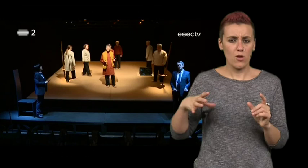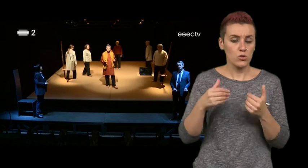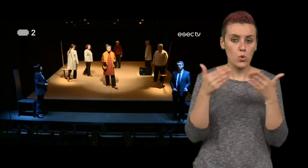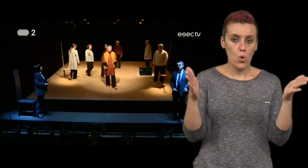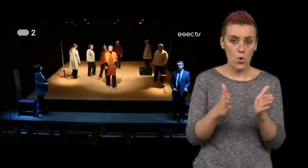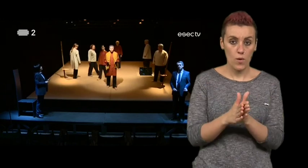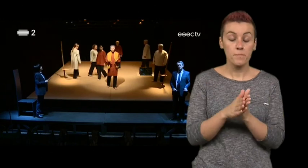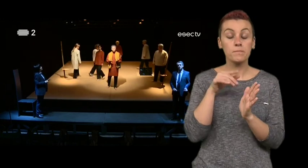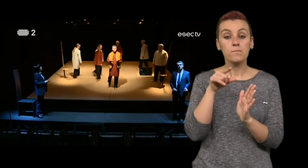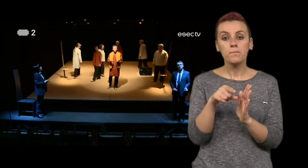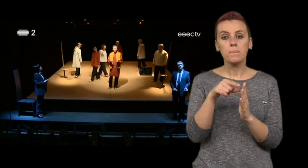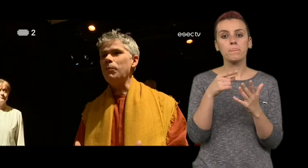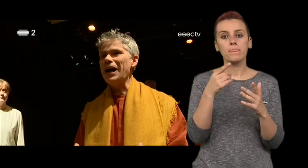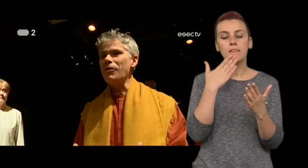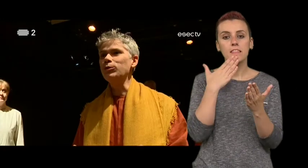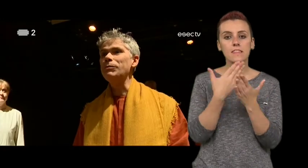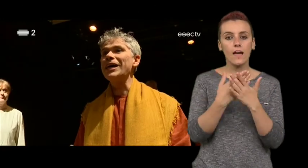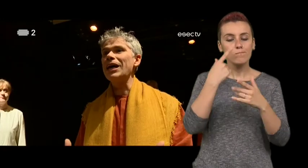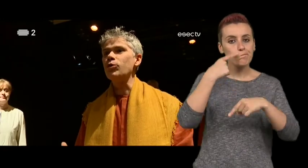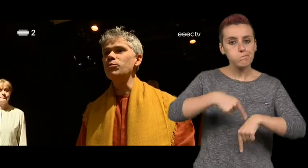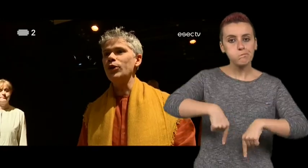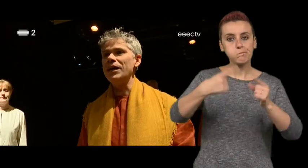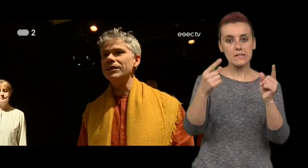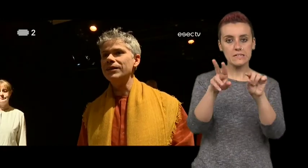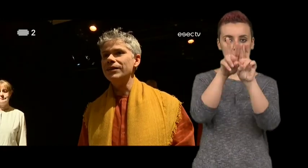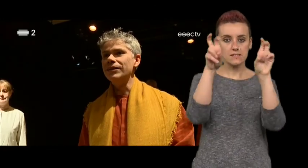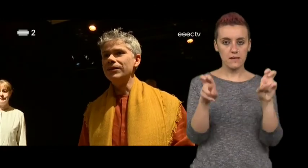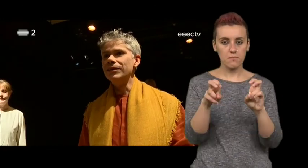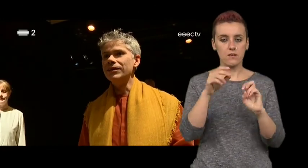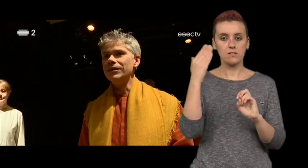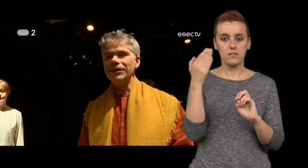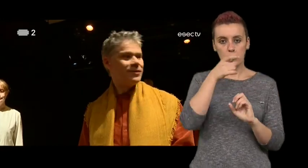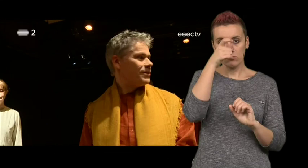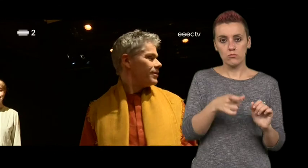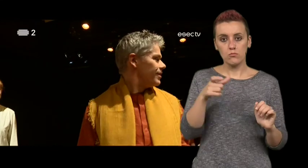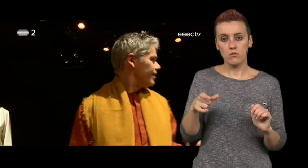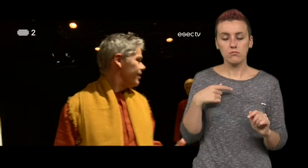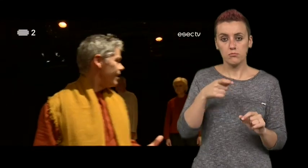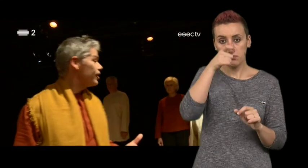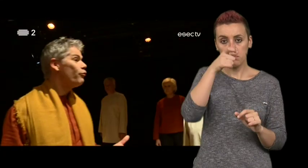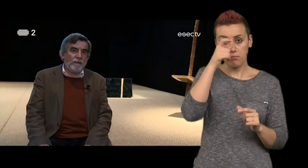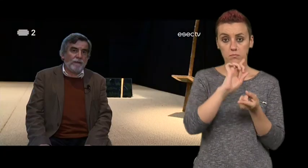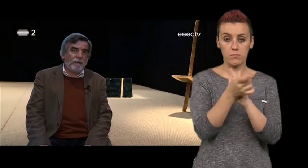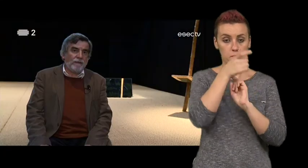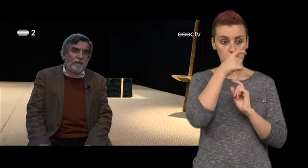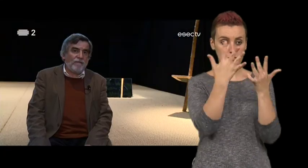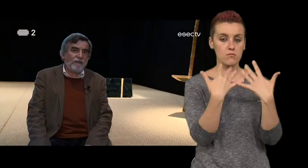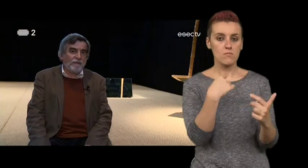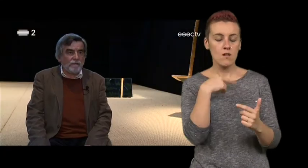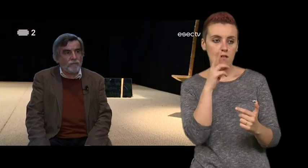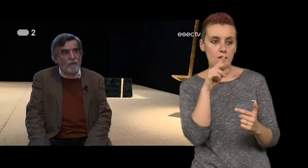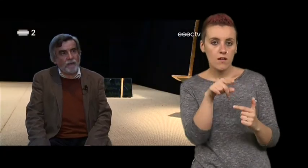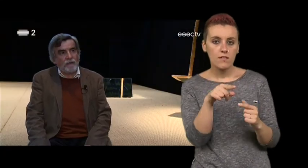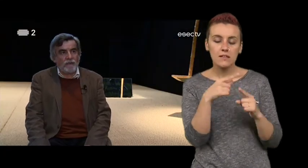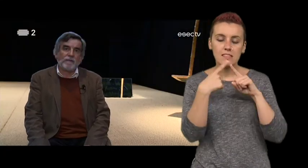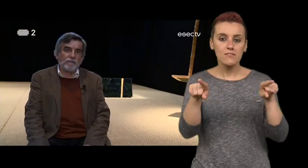continentes. E, portanto, digamos que é uma forma de trazer a problemática dos direitos humanos para o público,